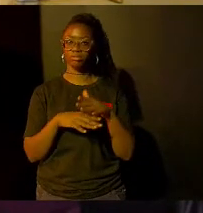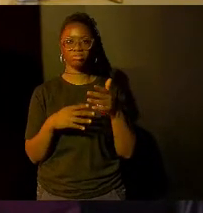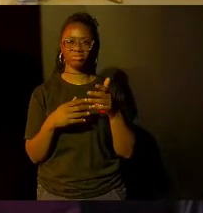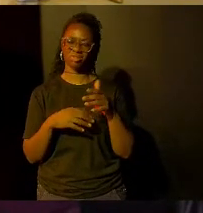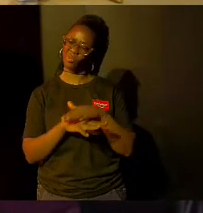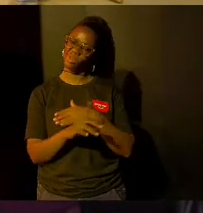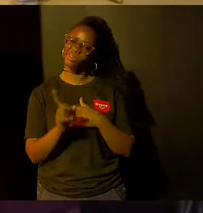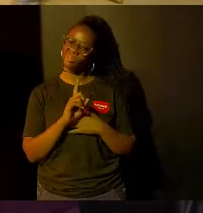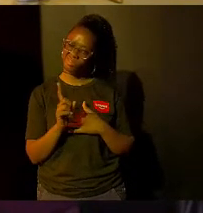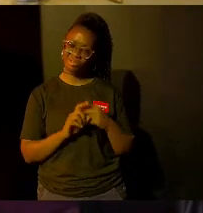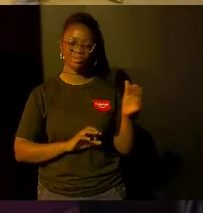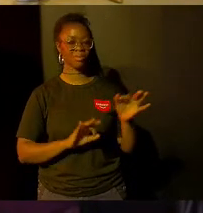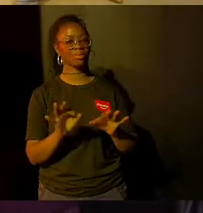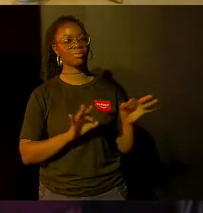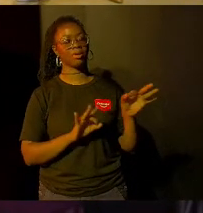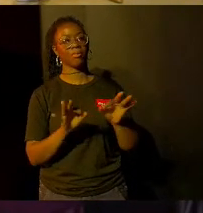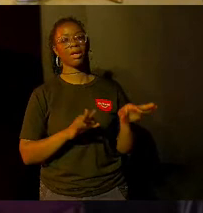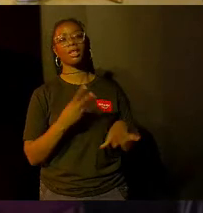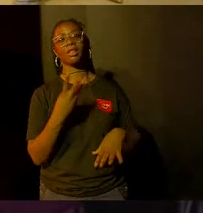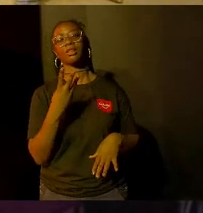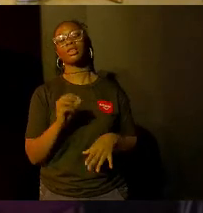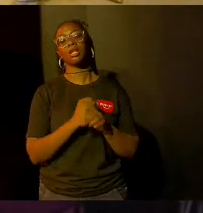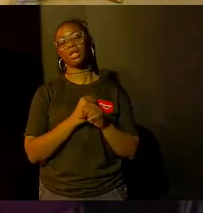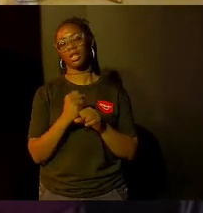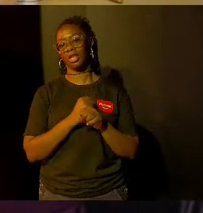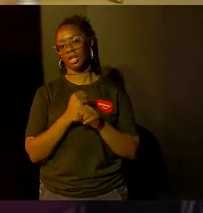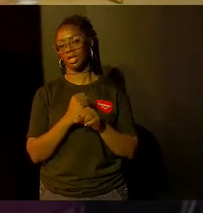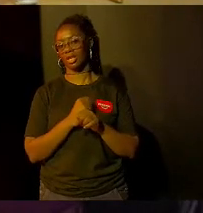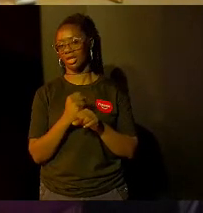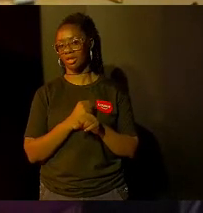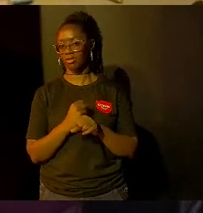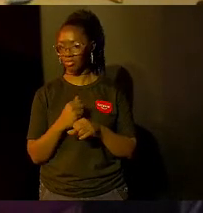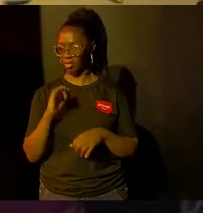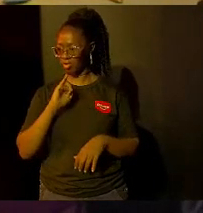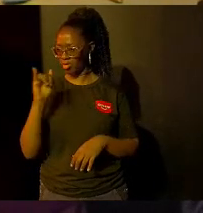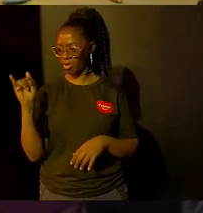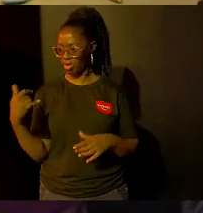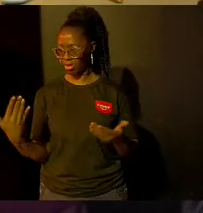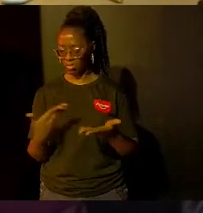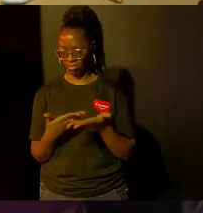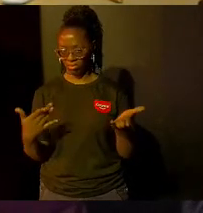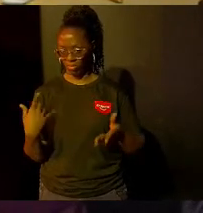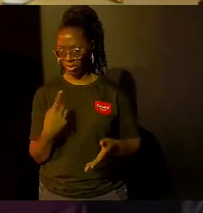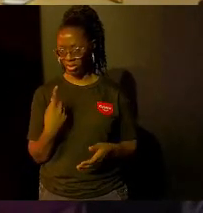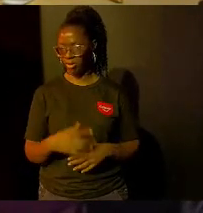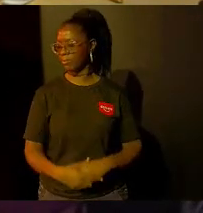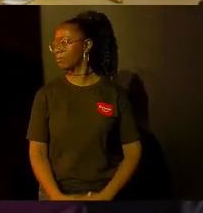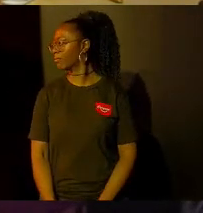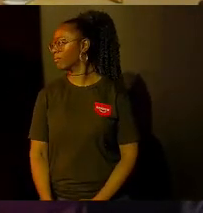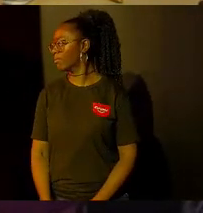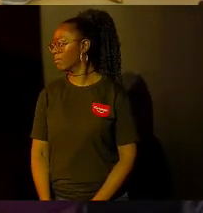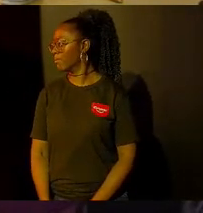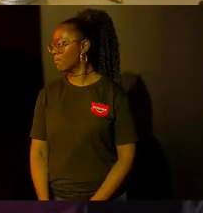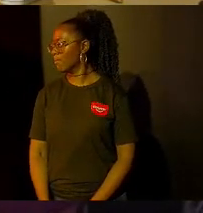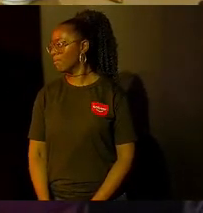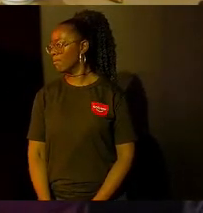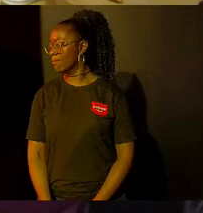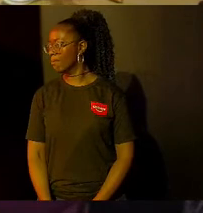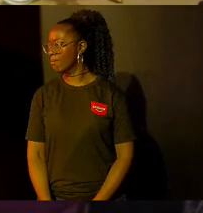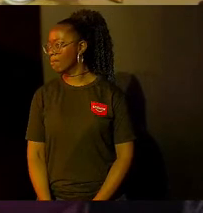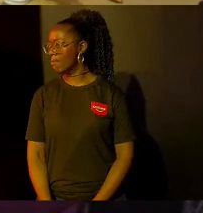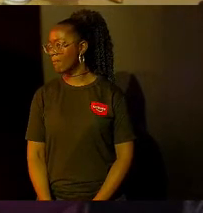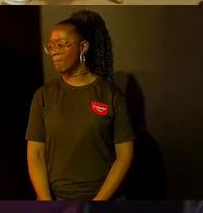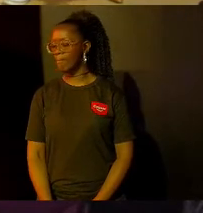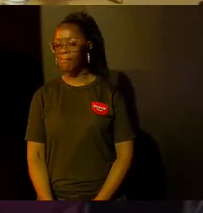guardado ou não tava sendo feito há 30 anos conta pra gente Obrigado Cláudia